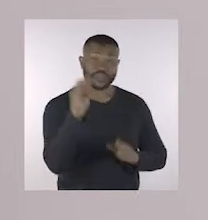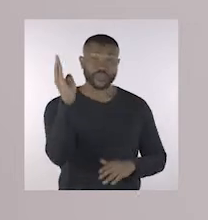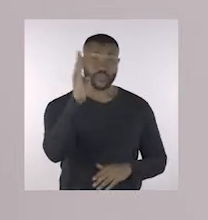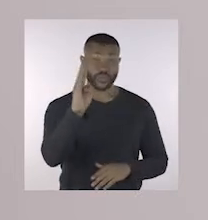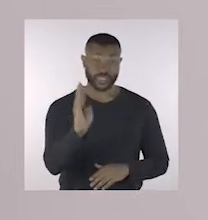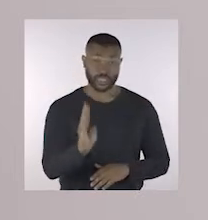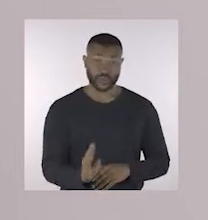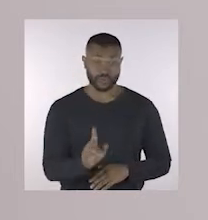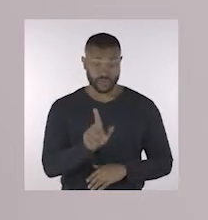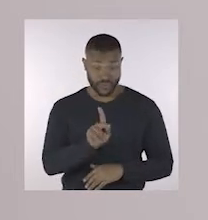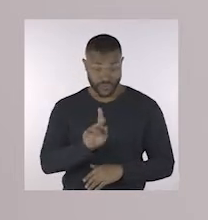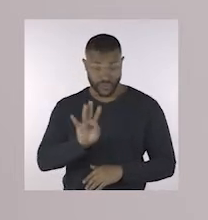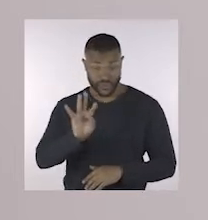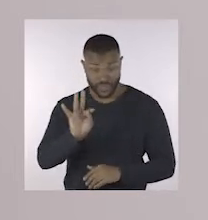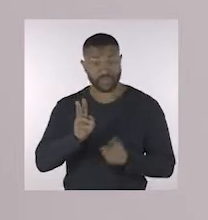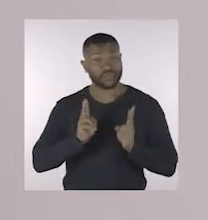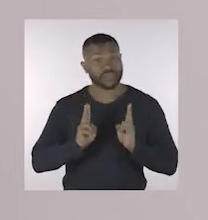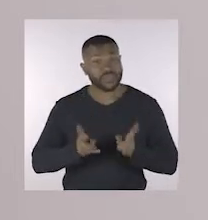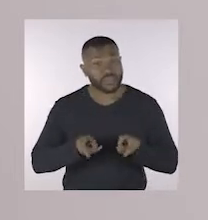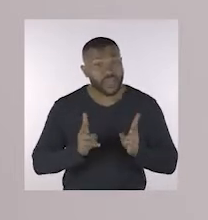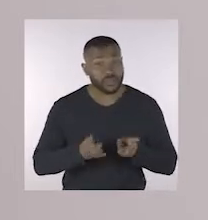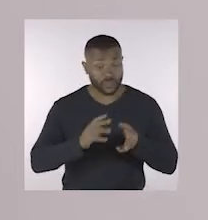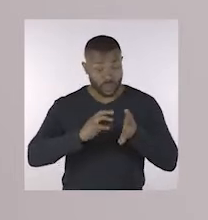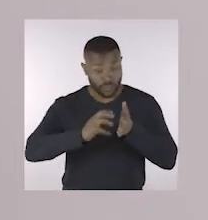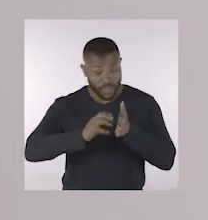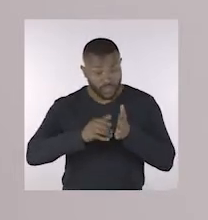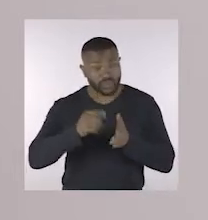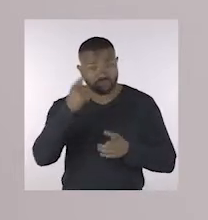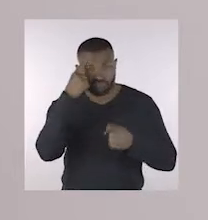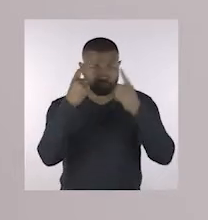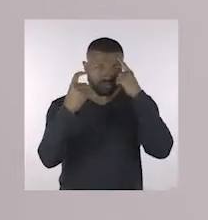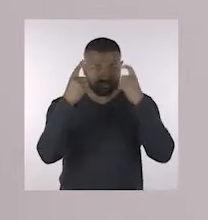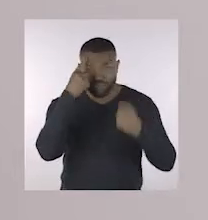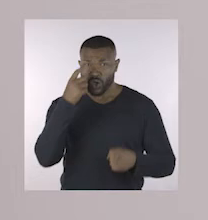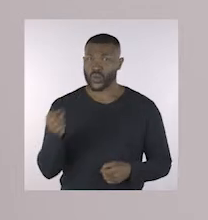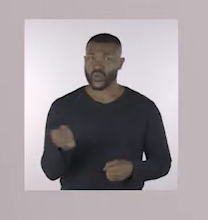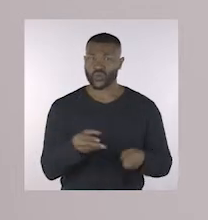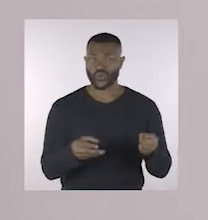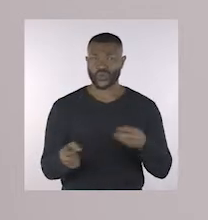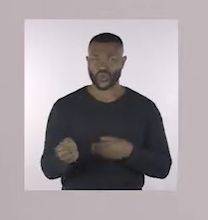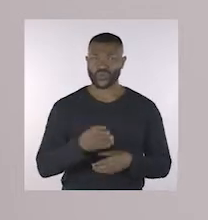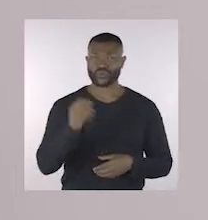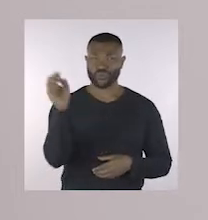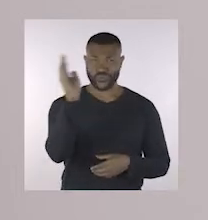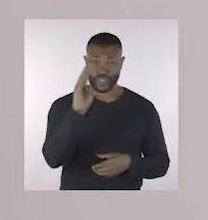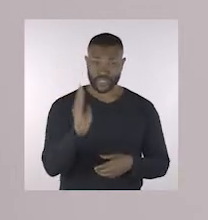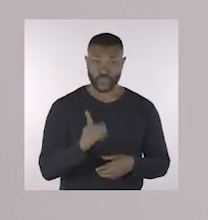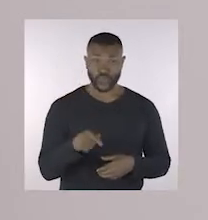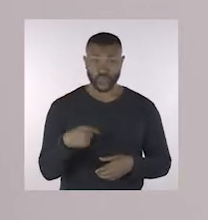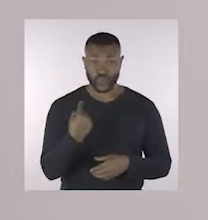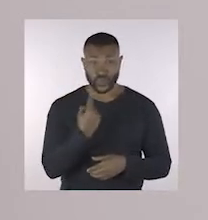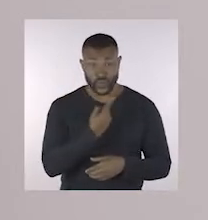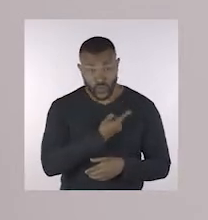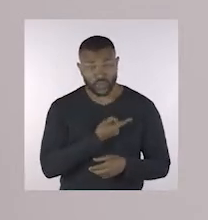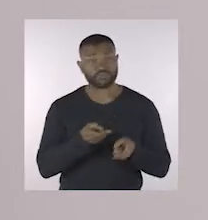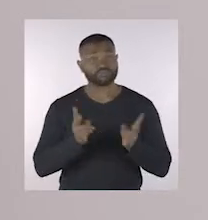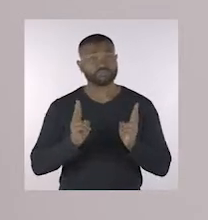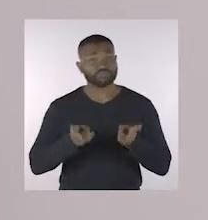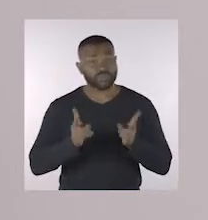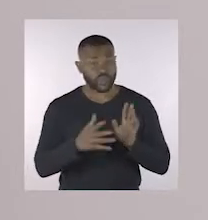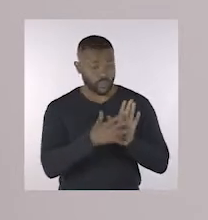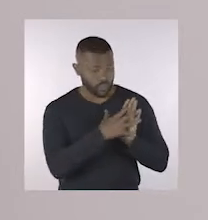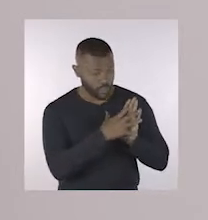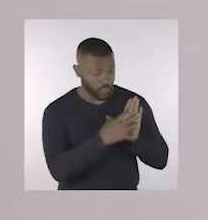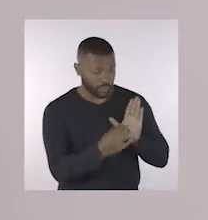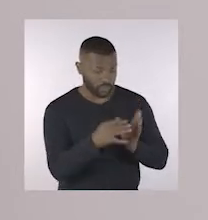para o Brasil o PT sempre foi o partido inovador no país nosso transitamos por